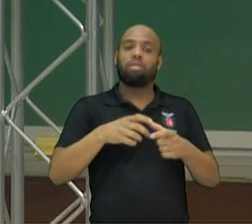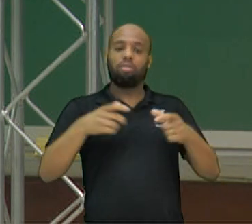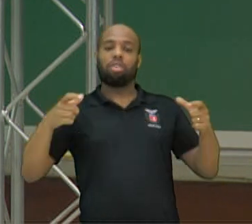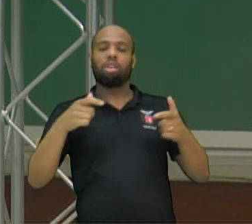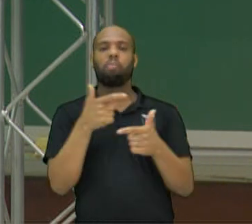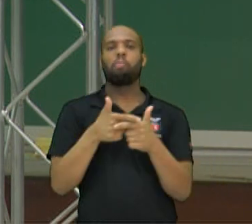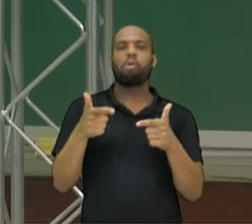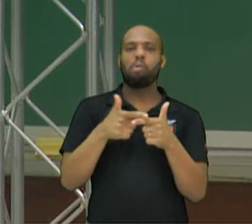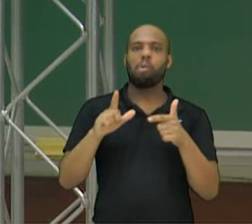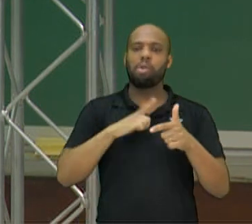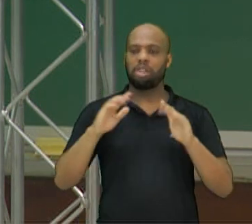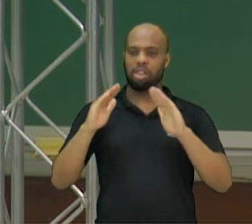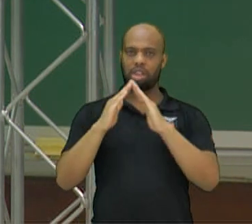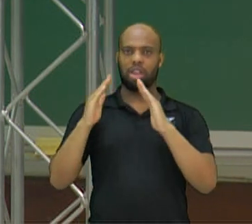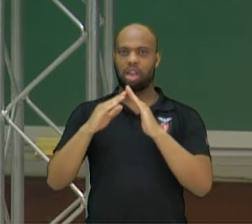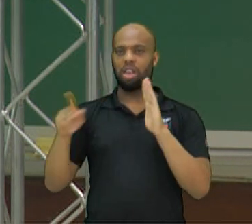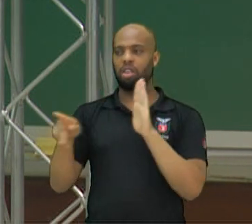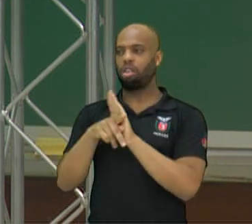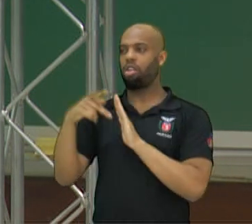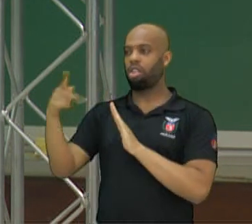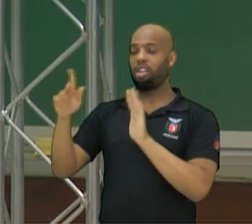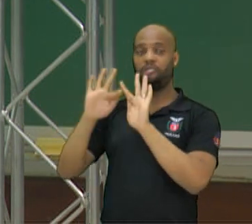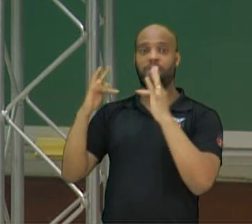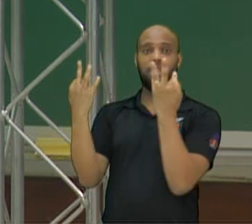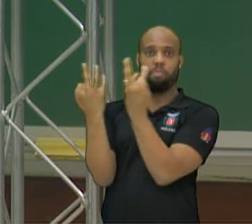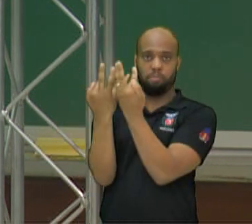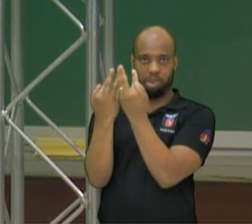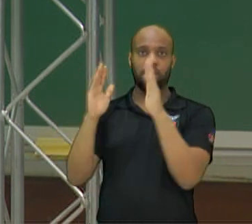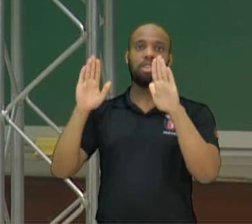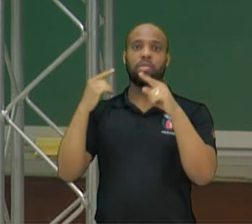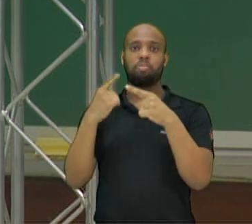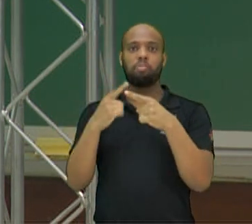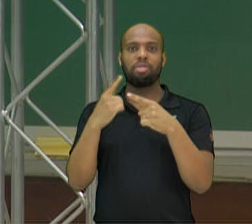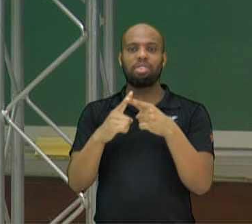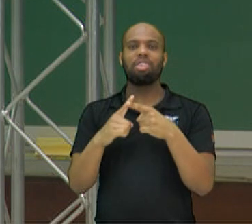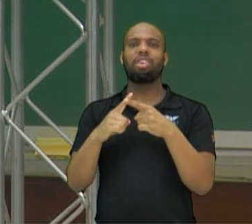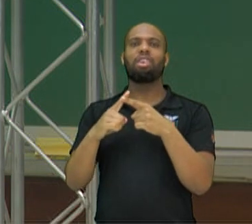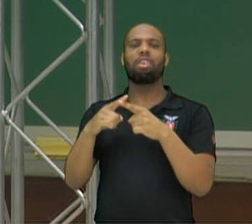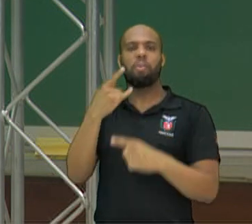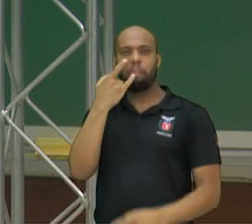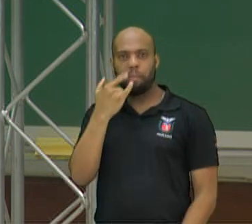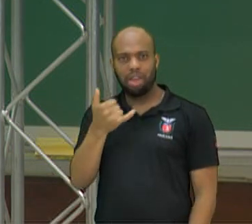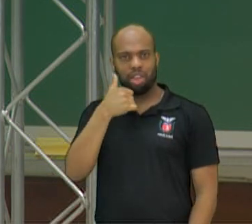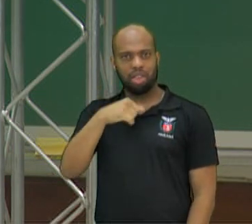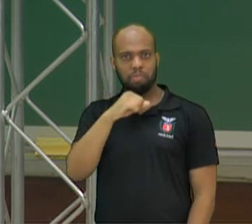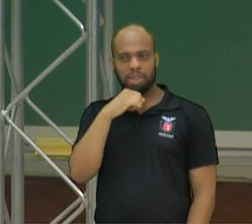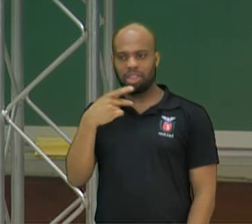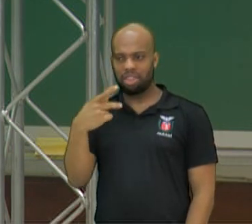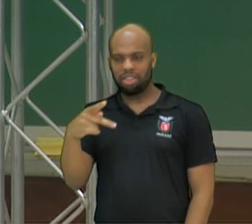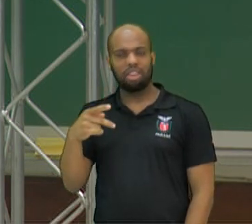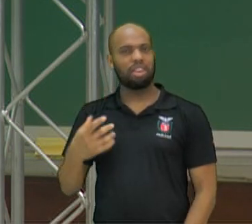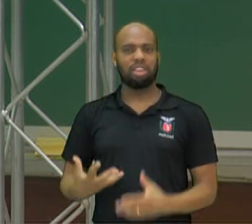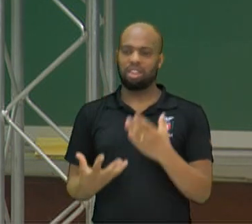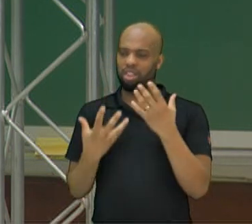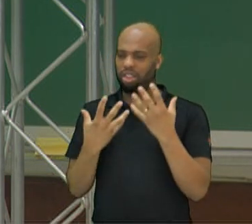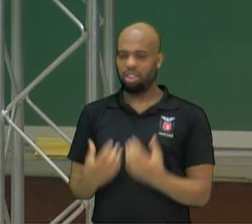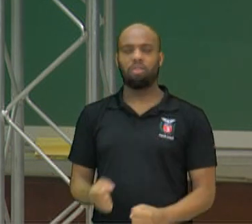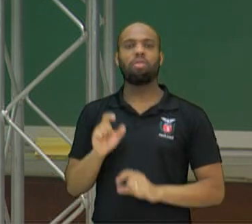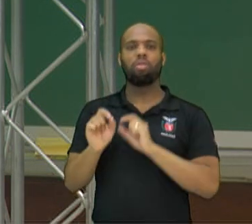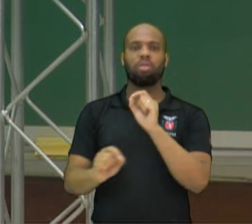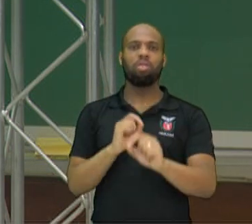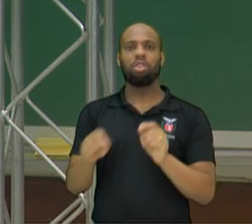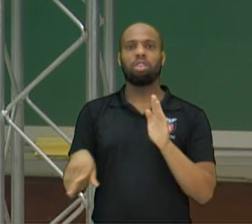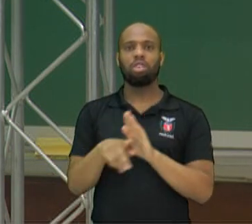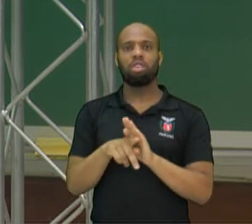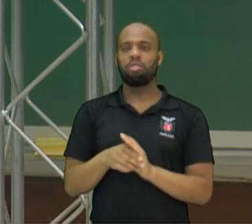conflito com os seus pais. Os seus pais não aprovaram de maneira alguma, né, a